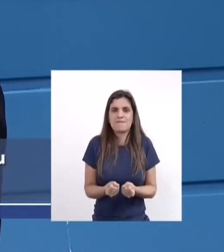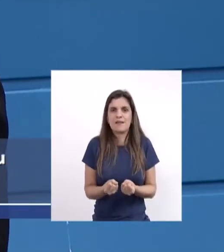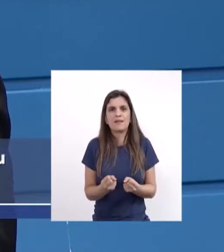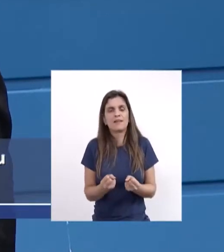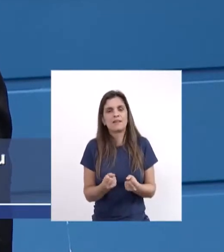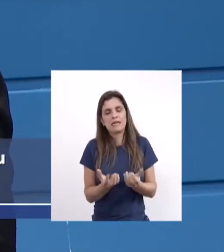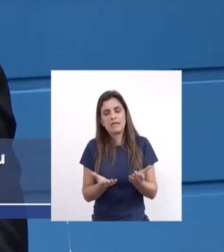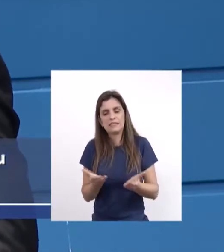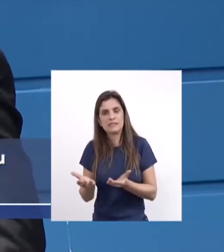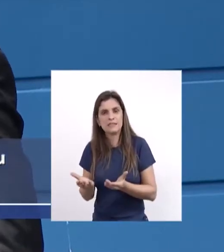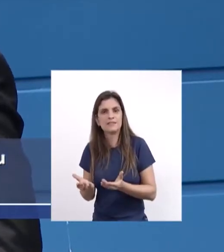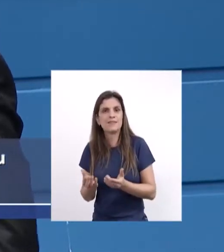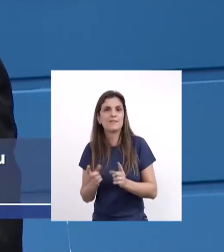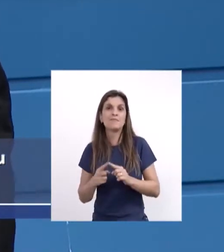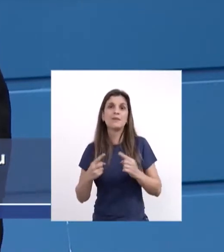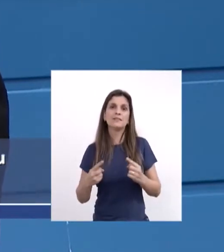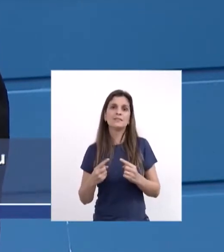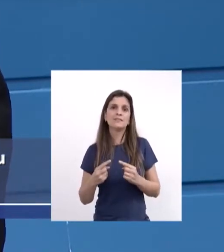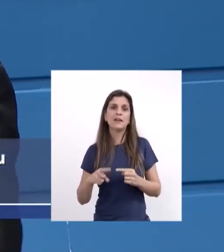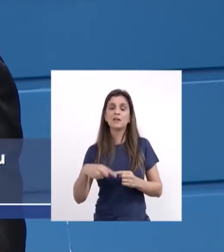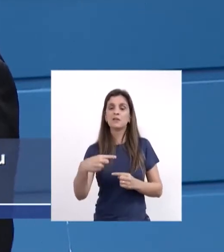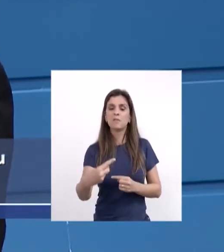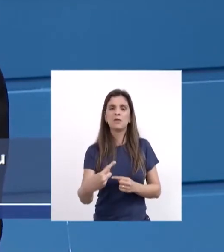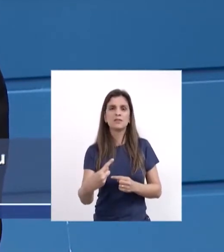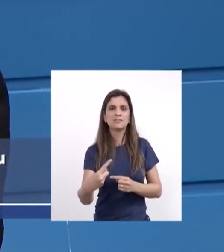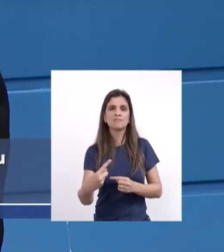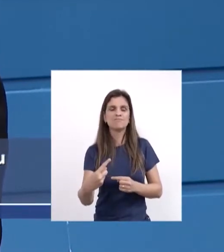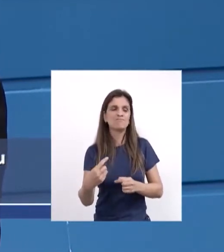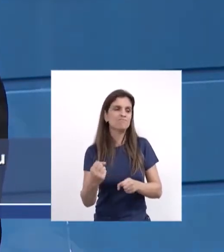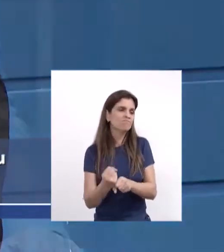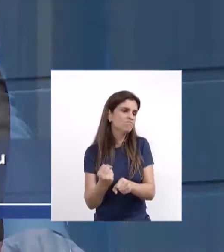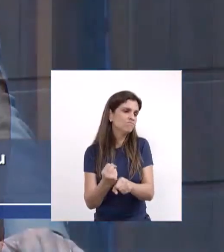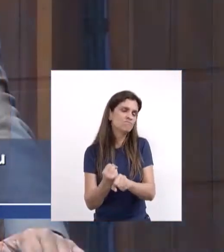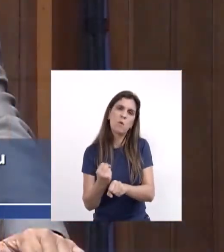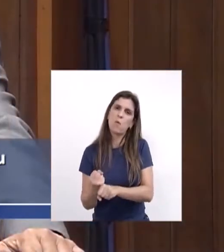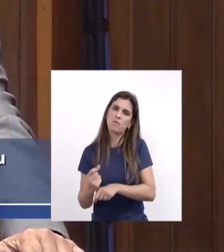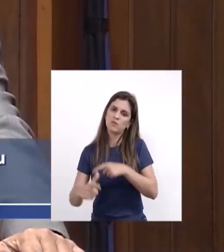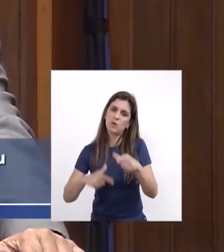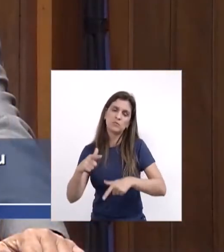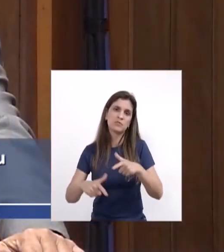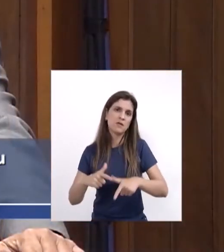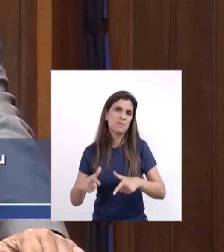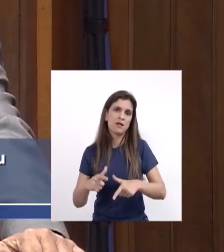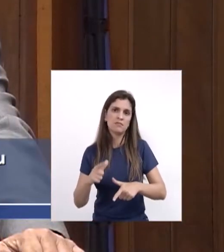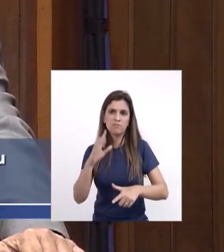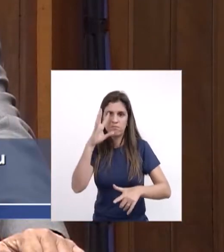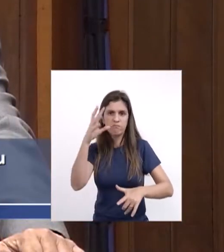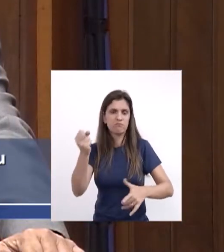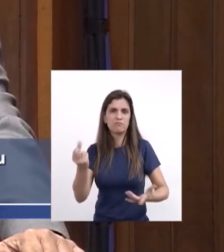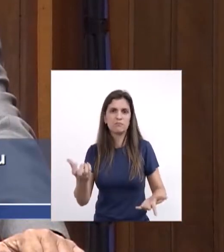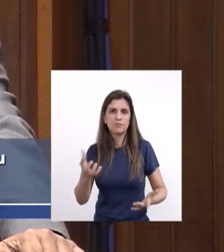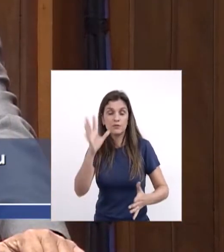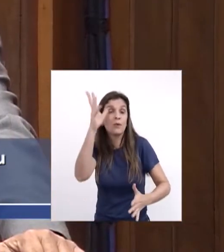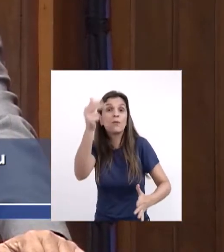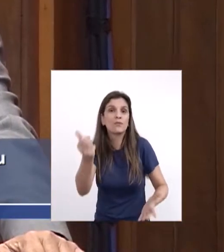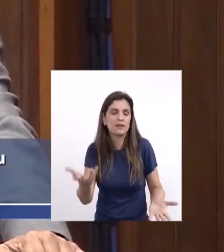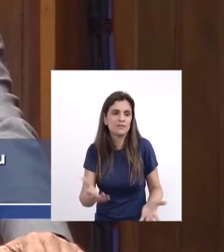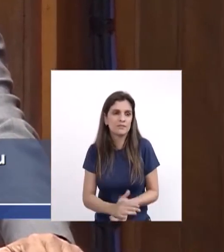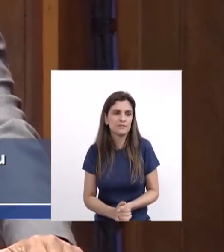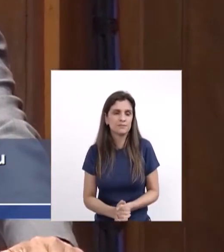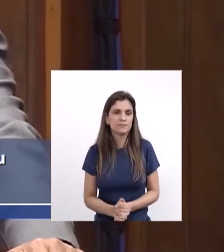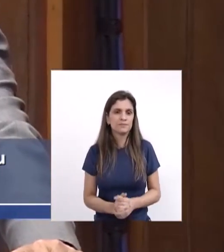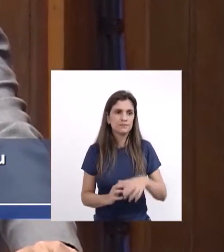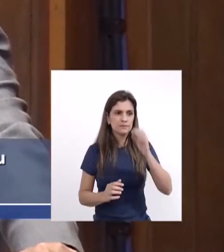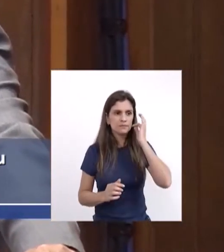o pato. Portanto, eu quero aqui, mais uma vez, me solidarizar com Vossa Excelência, que é um dos protagonistas nessa questão,